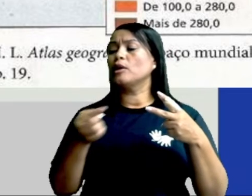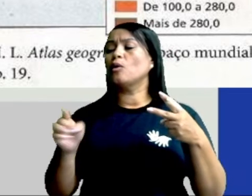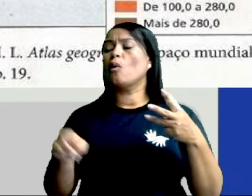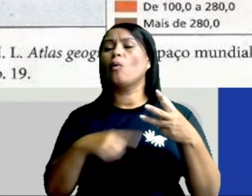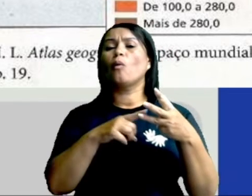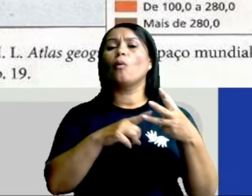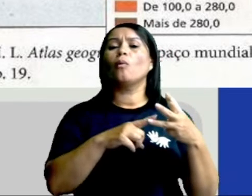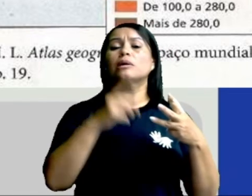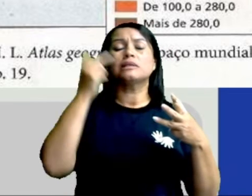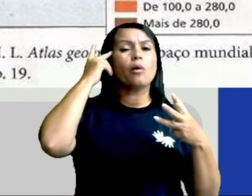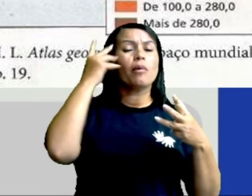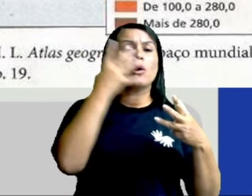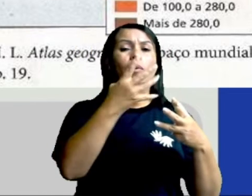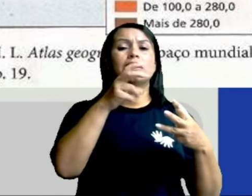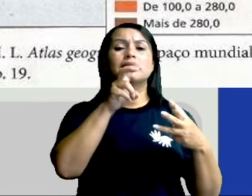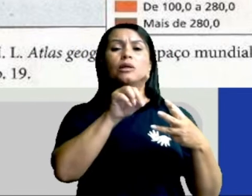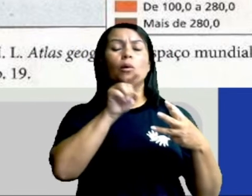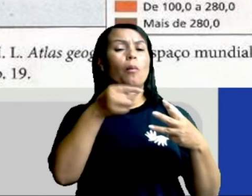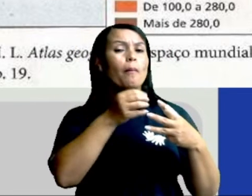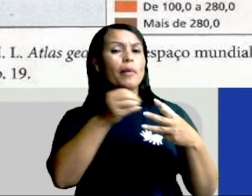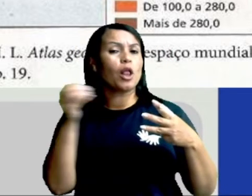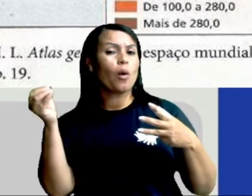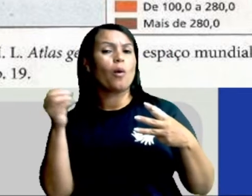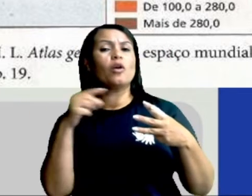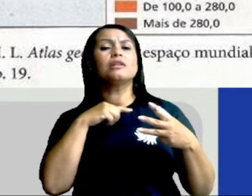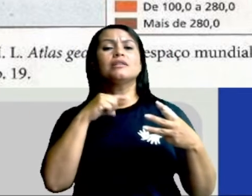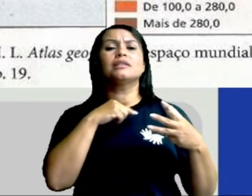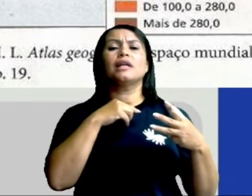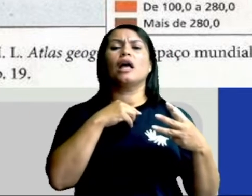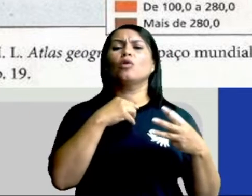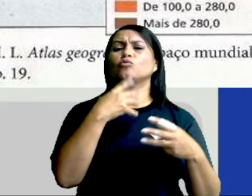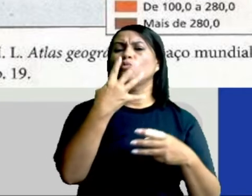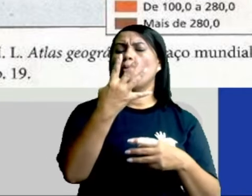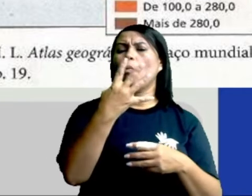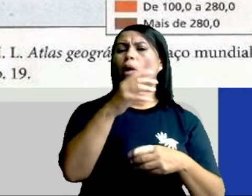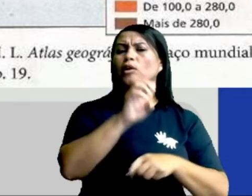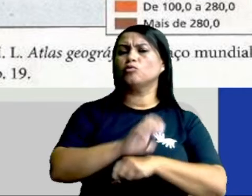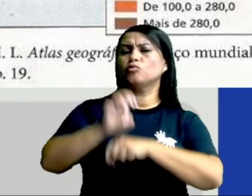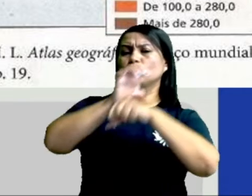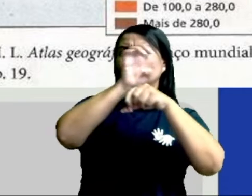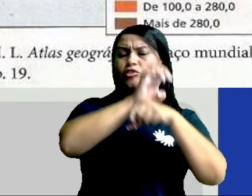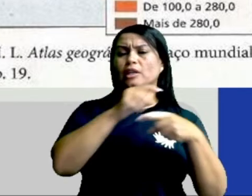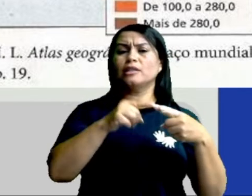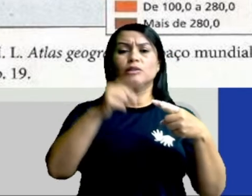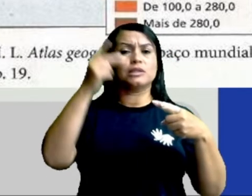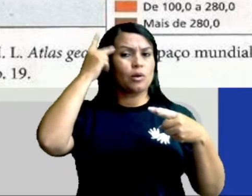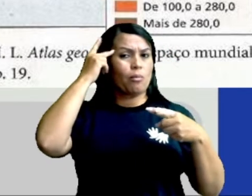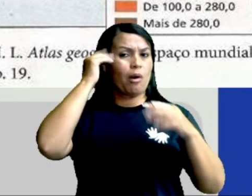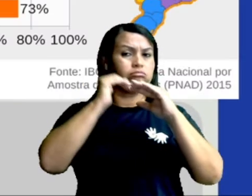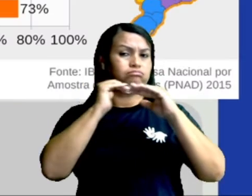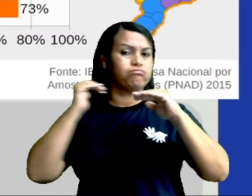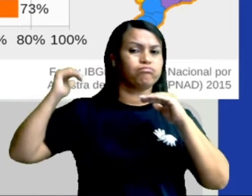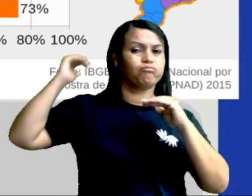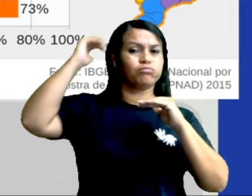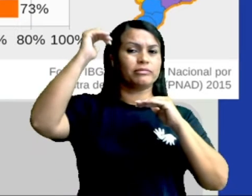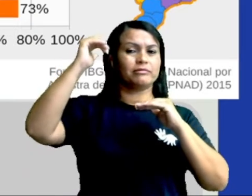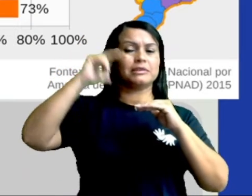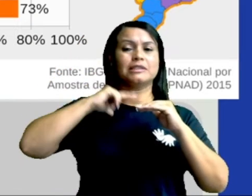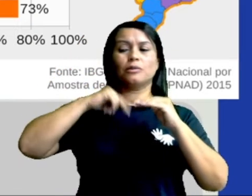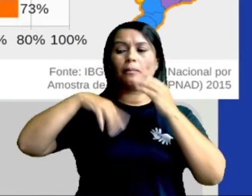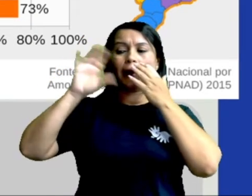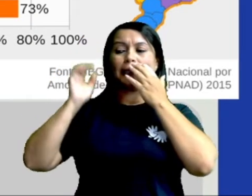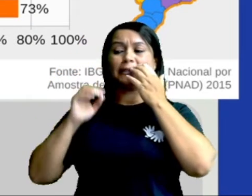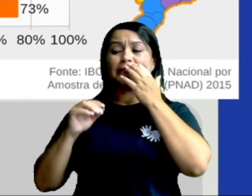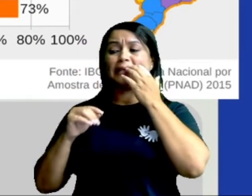Paulo com mais de 45 milhões, e aí você tem os 4 estados, percebam claramente que São Paulo seria aí o líder nesse